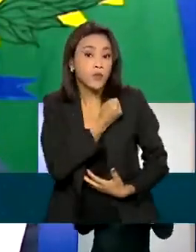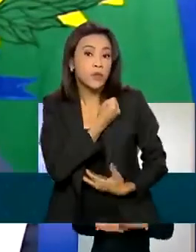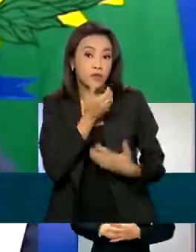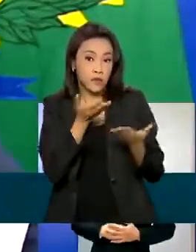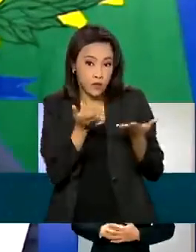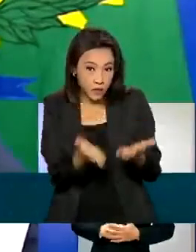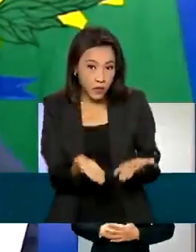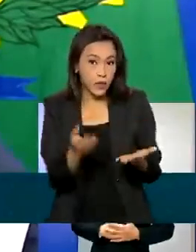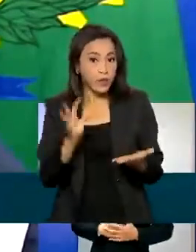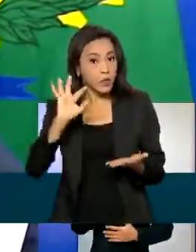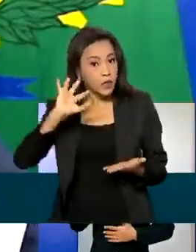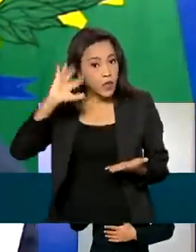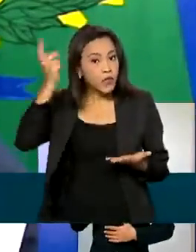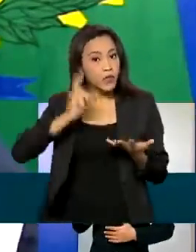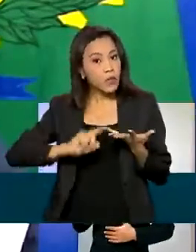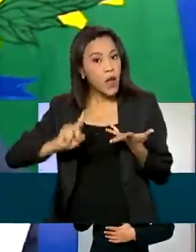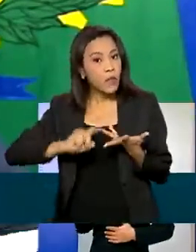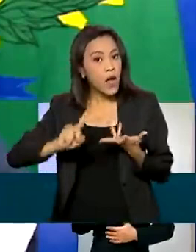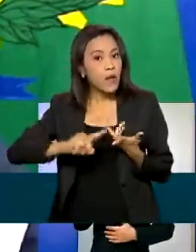informações